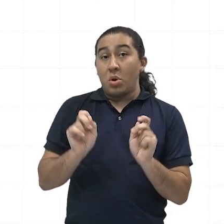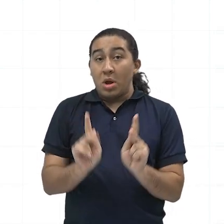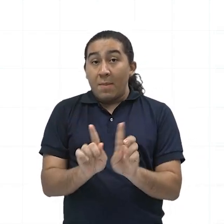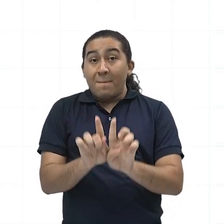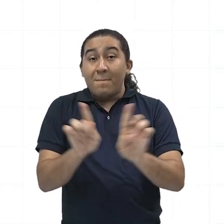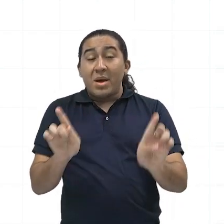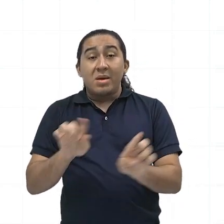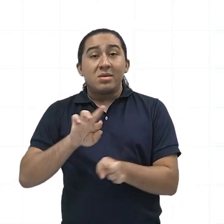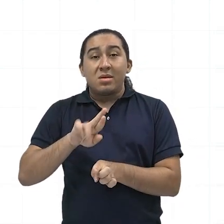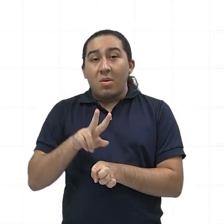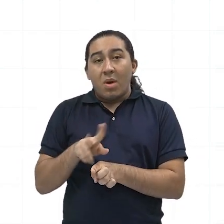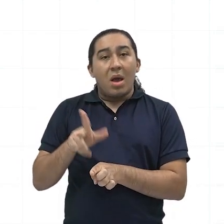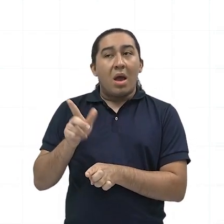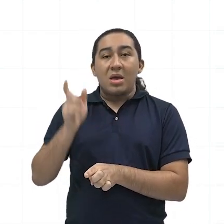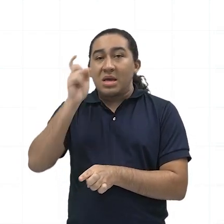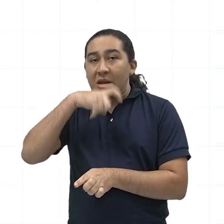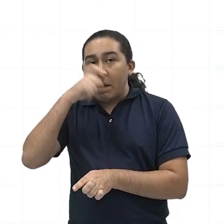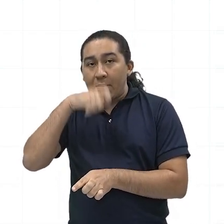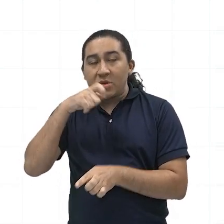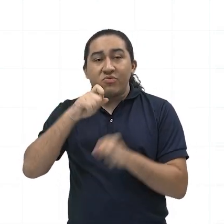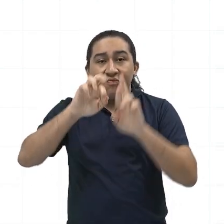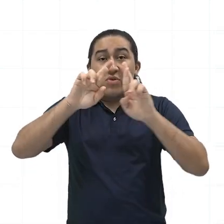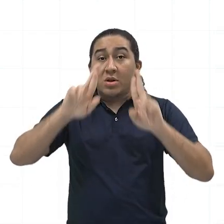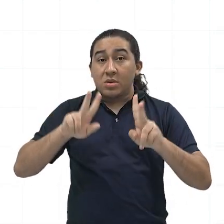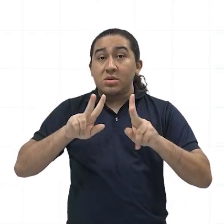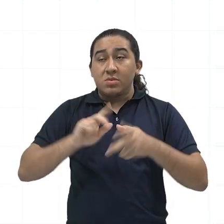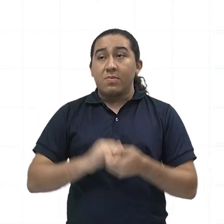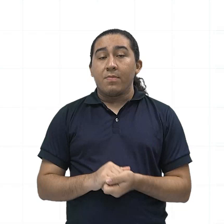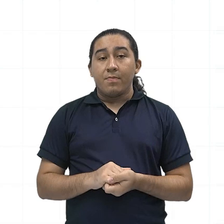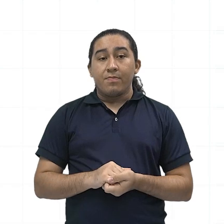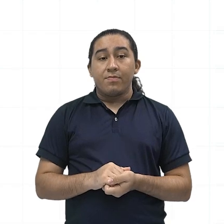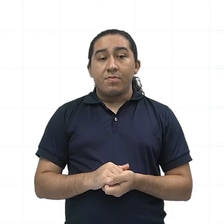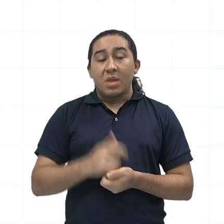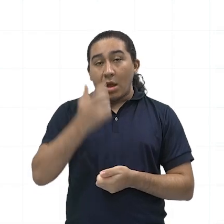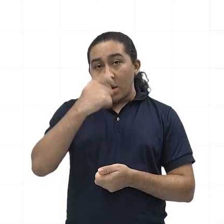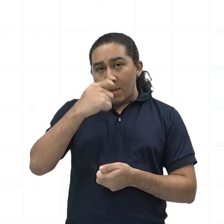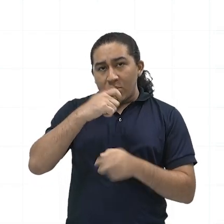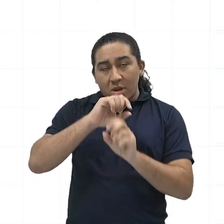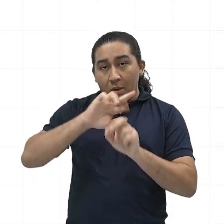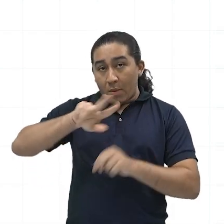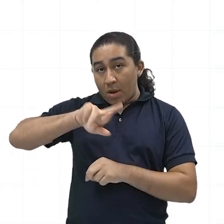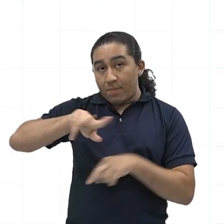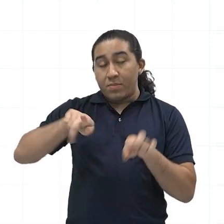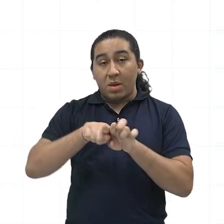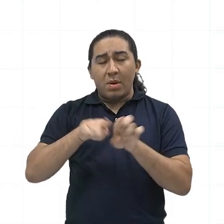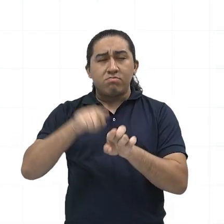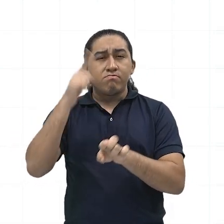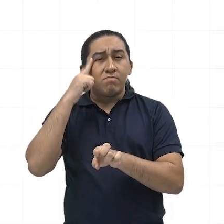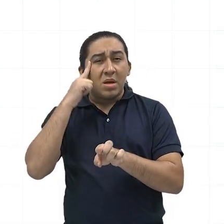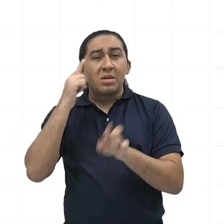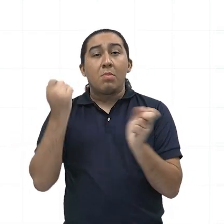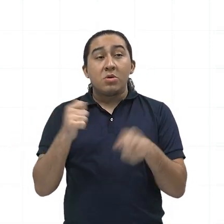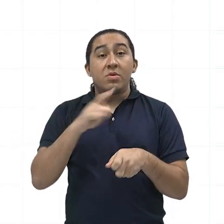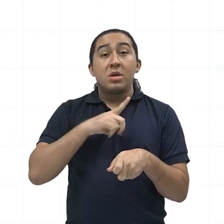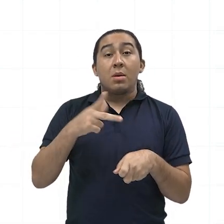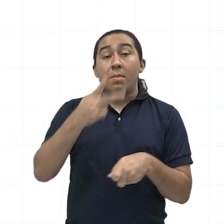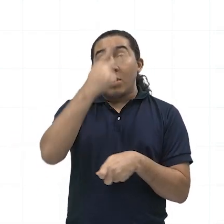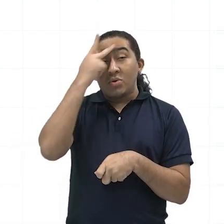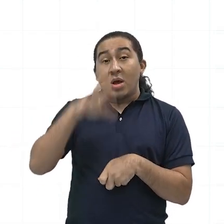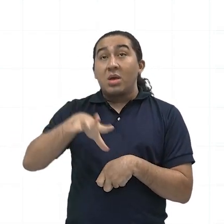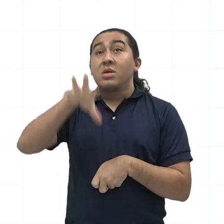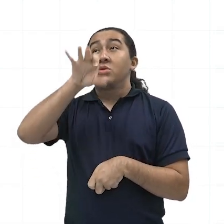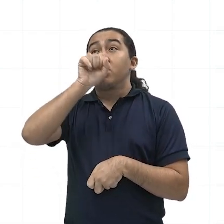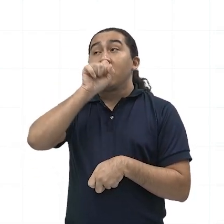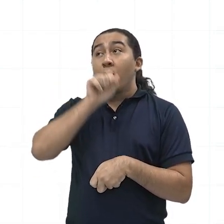descobriu-se as informações sobre o vírus da HIV, achava-se que o processo de contaminação também poderia ser pelo ar, como se fosse um vírus